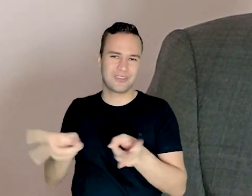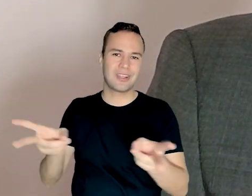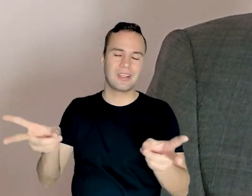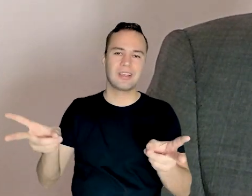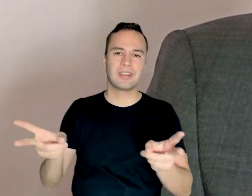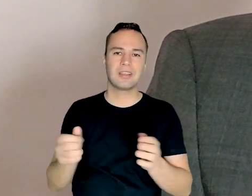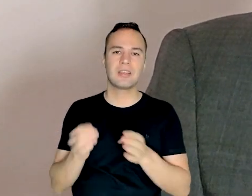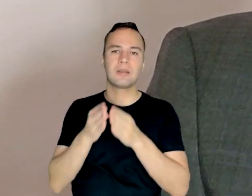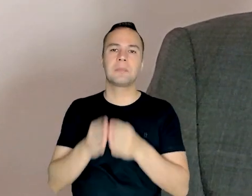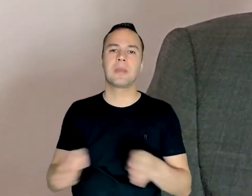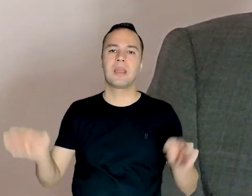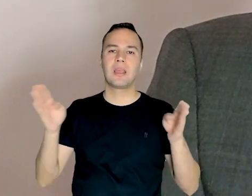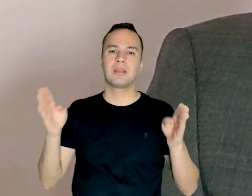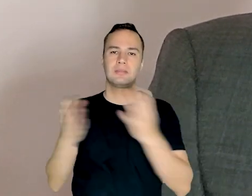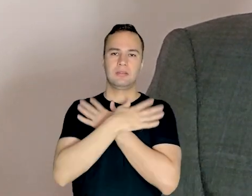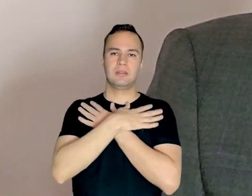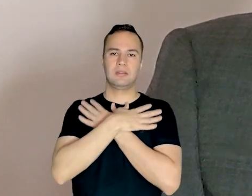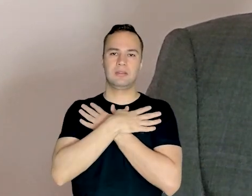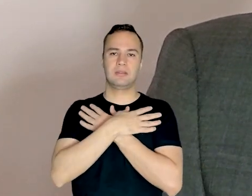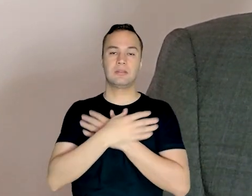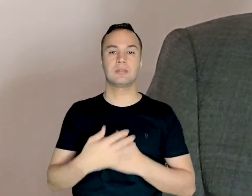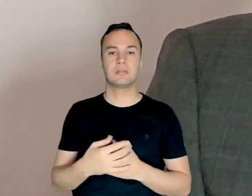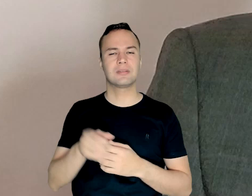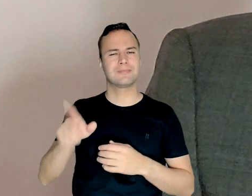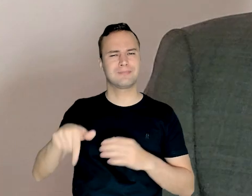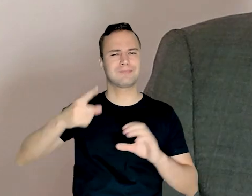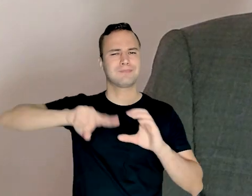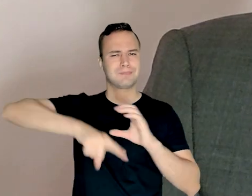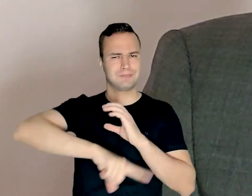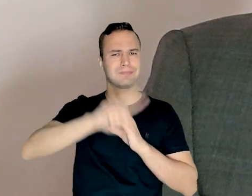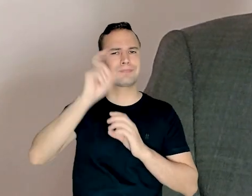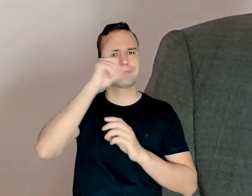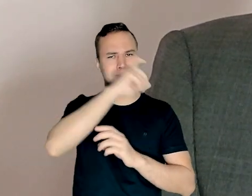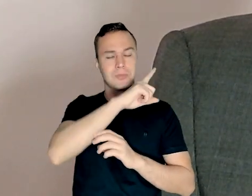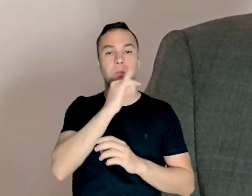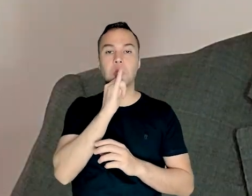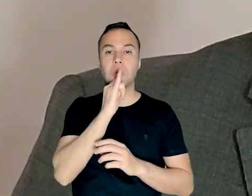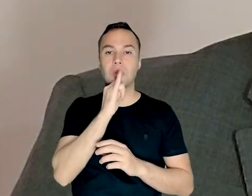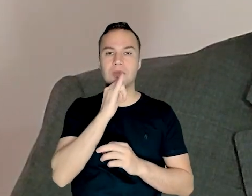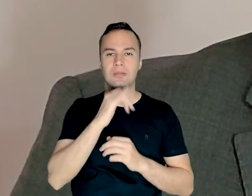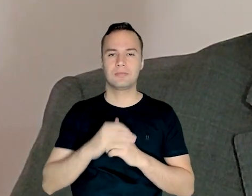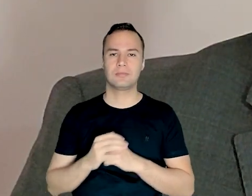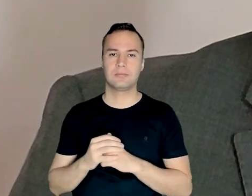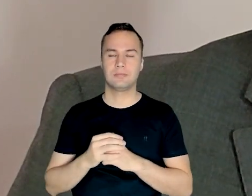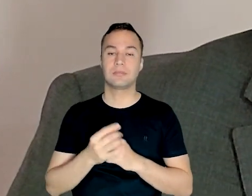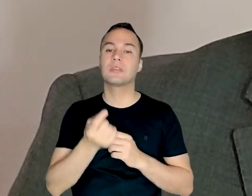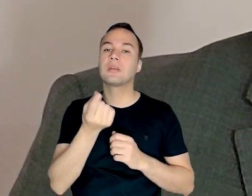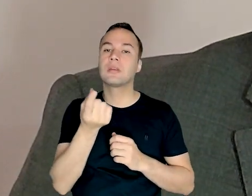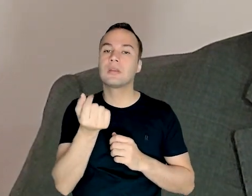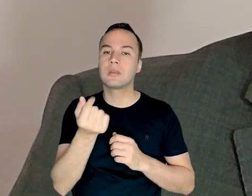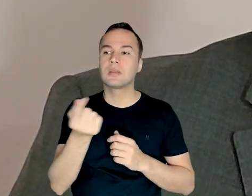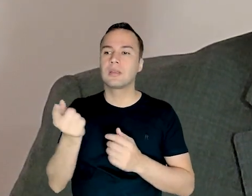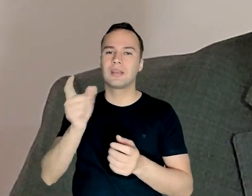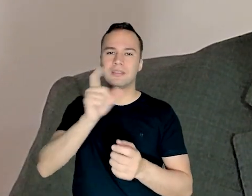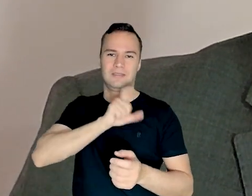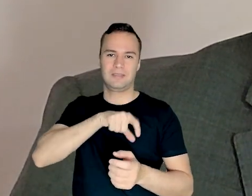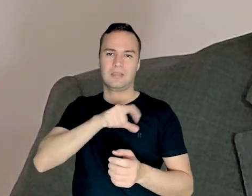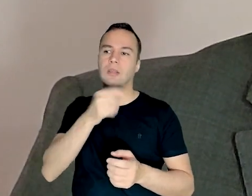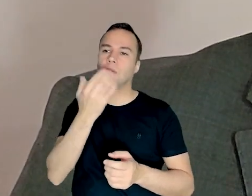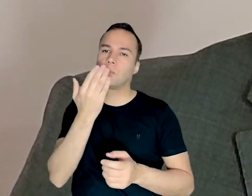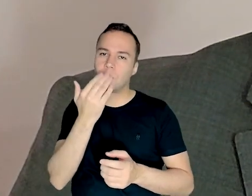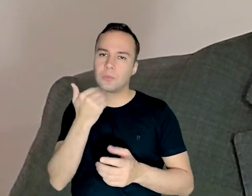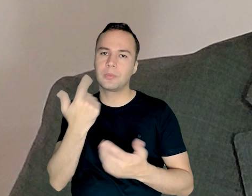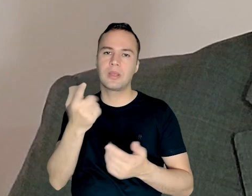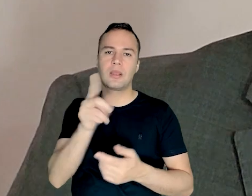pagamentos durante o período de afastamento é uma das mais complexas. Por exemplo, o Vale Alimentação e o